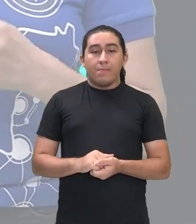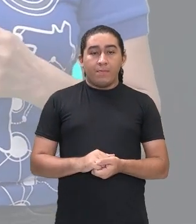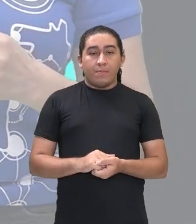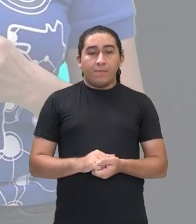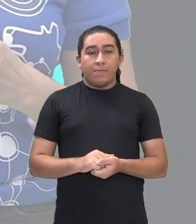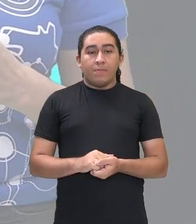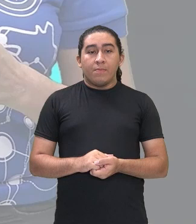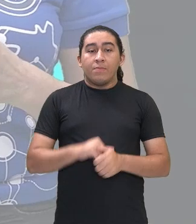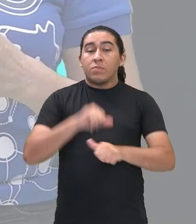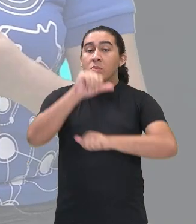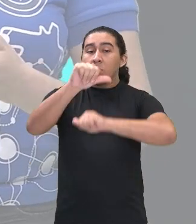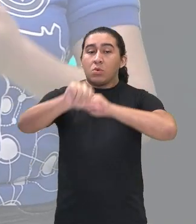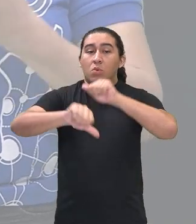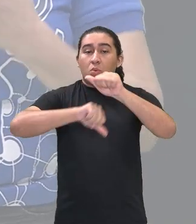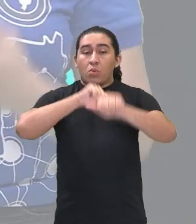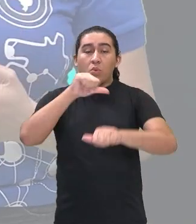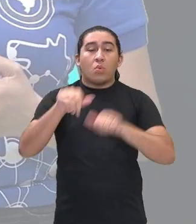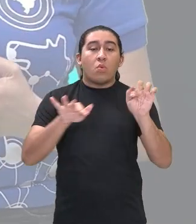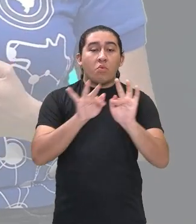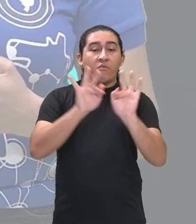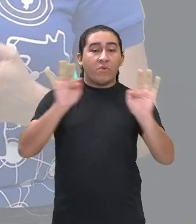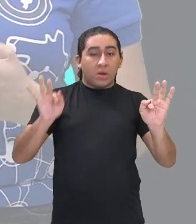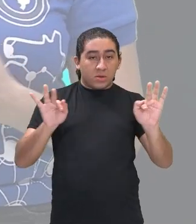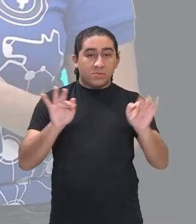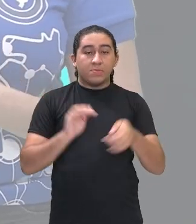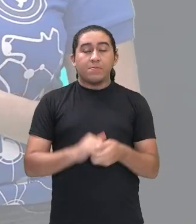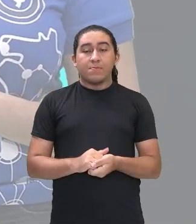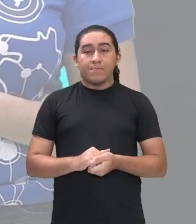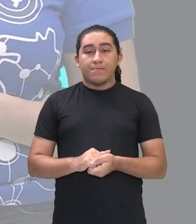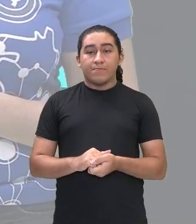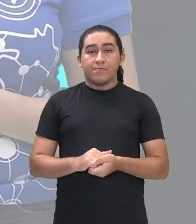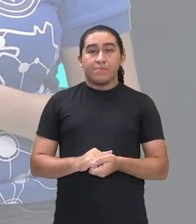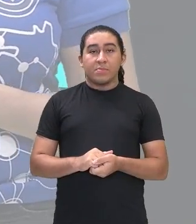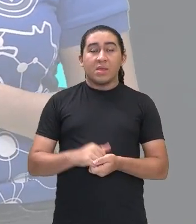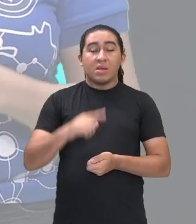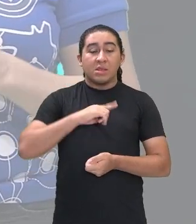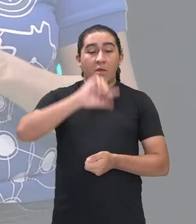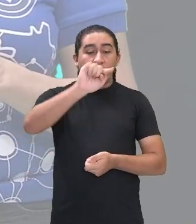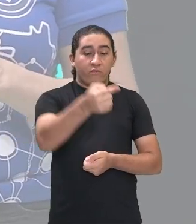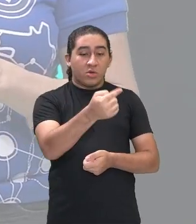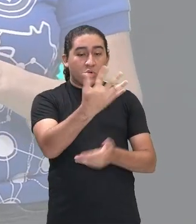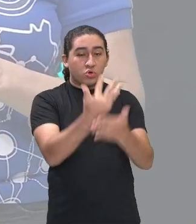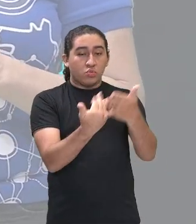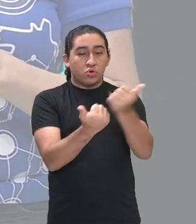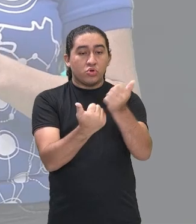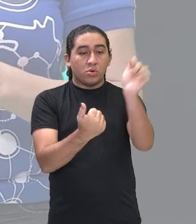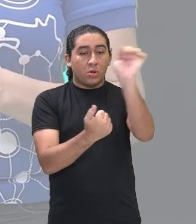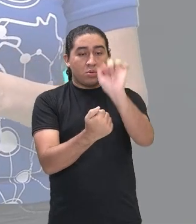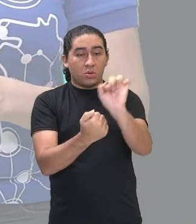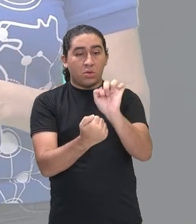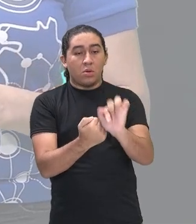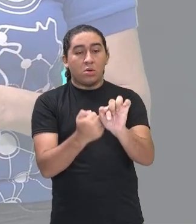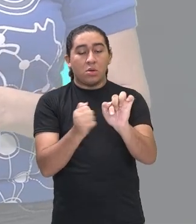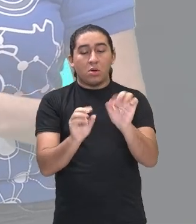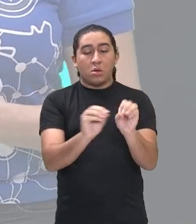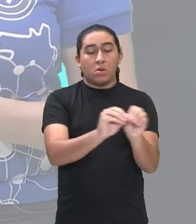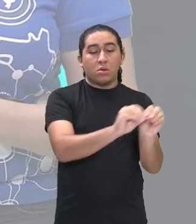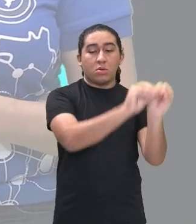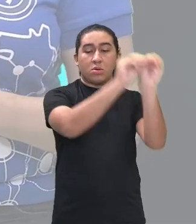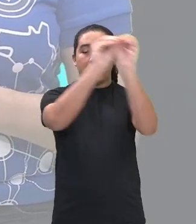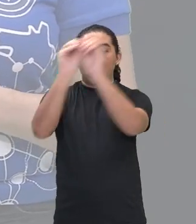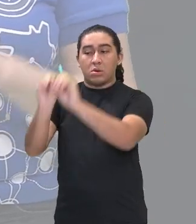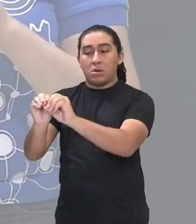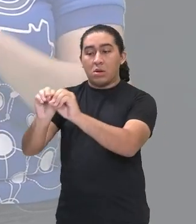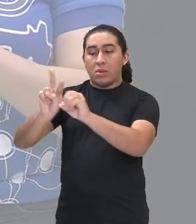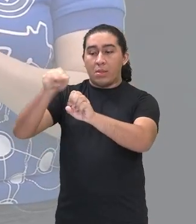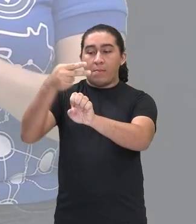Nós mudamos, tiramos a vírgula e colocamos o ponto de interrogação e depois do